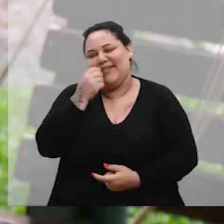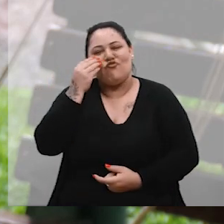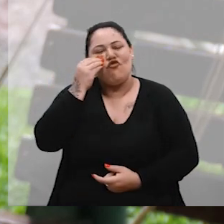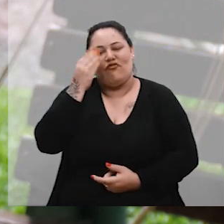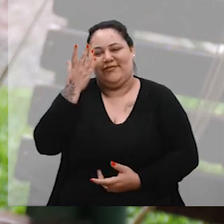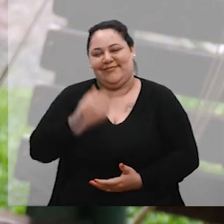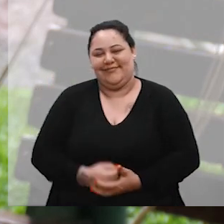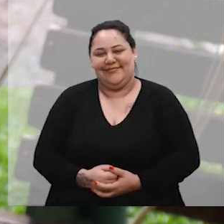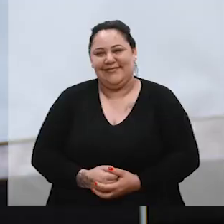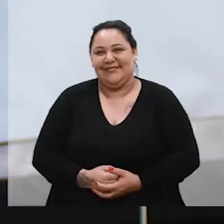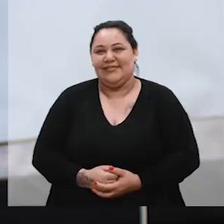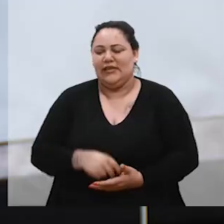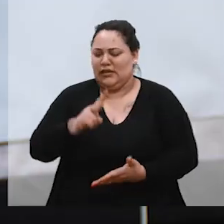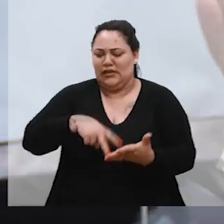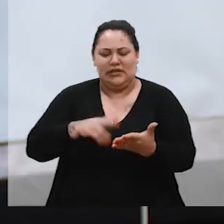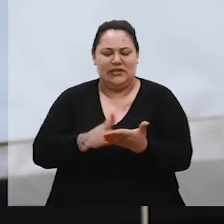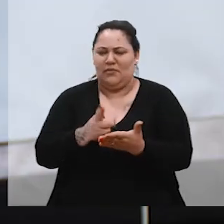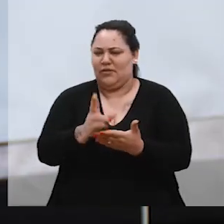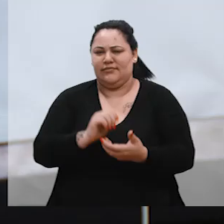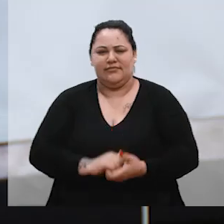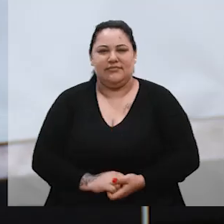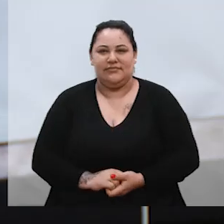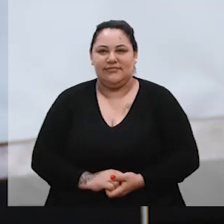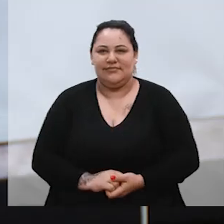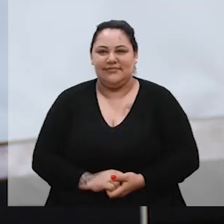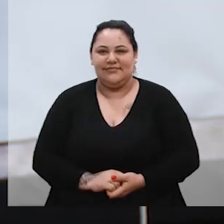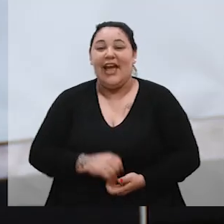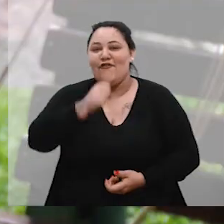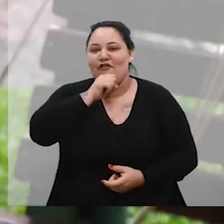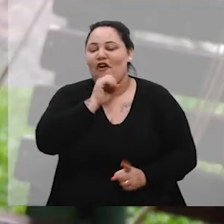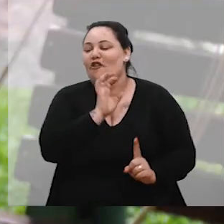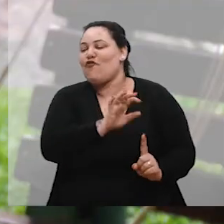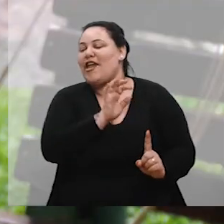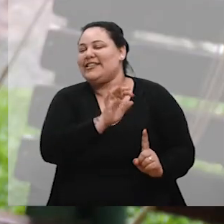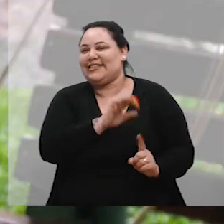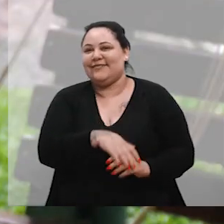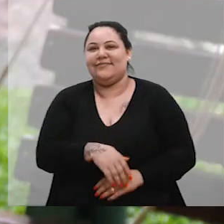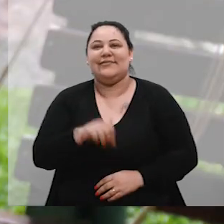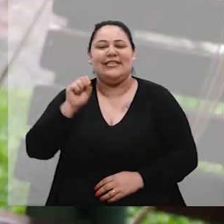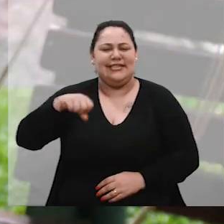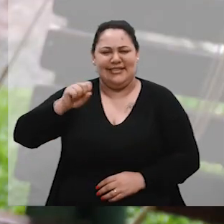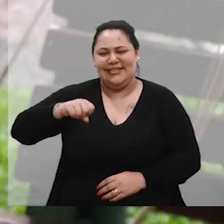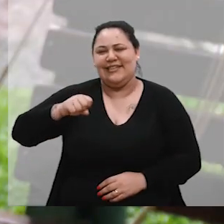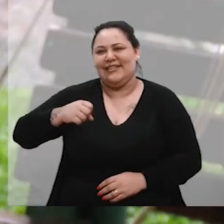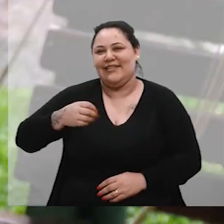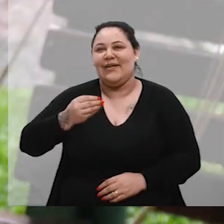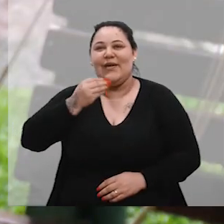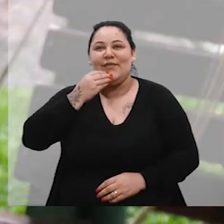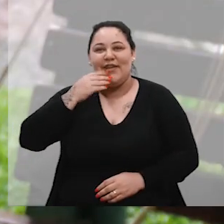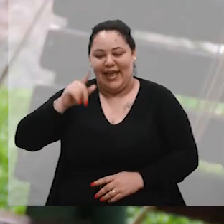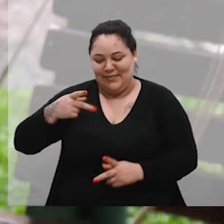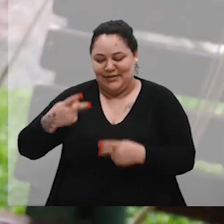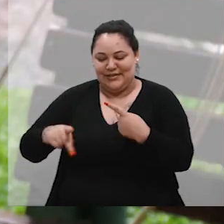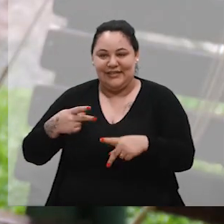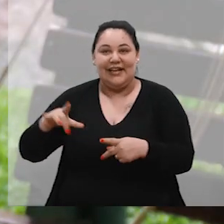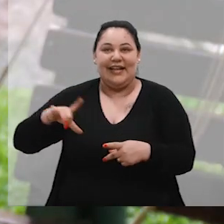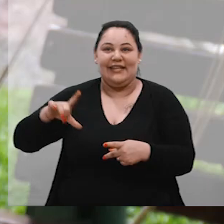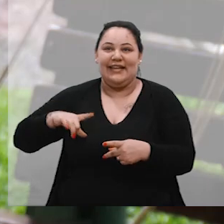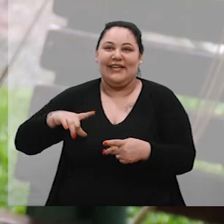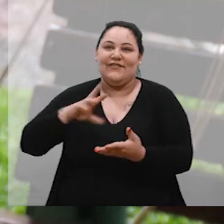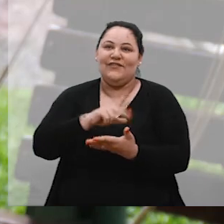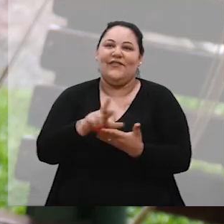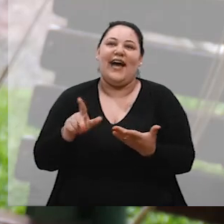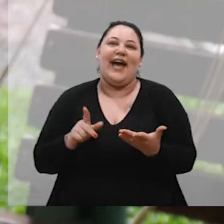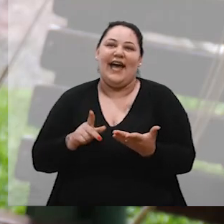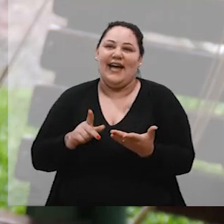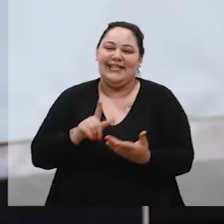lê desde sempre. A avó inspirando. Com certeza. E ela virou personagem, né? Ela está em vários contos meus. Tá a